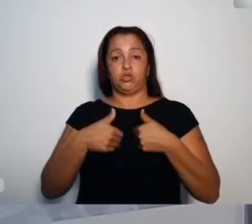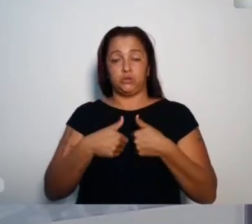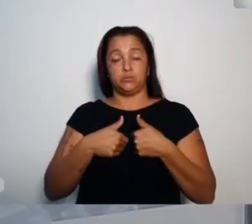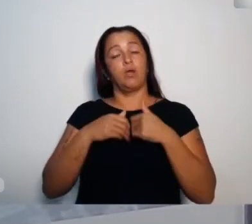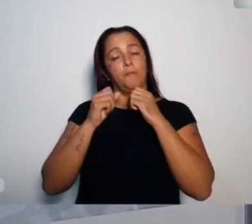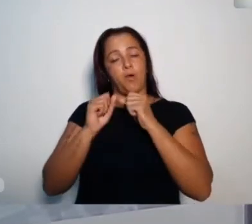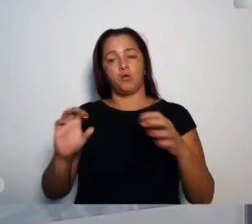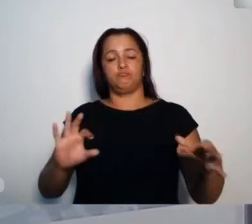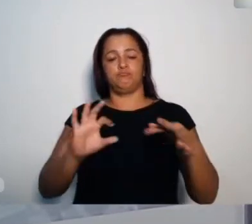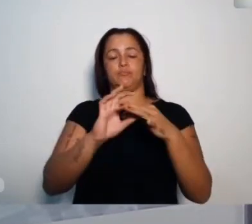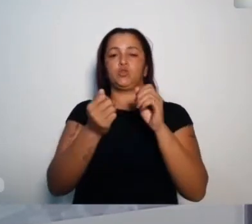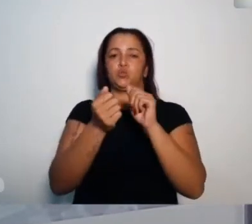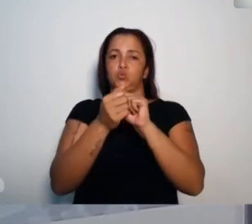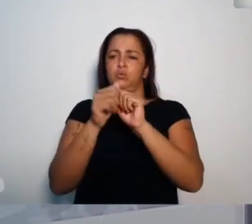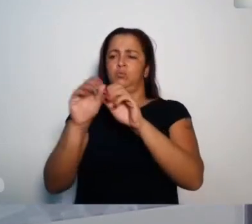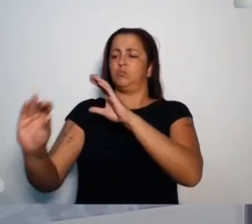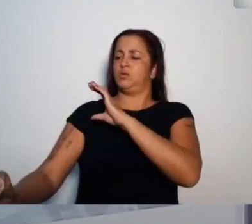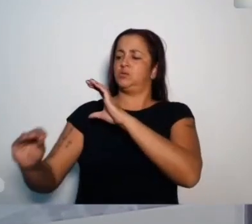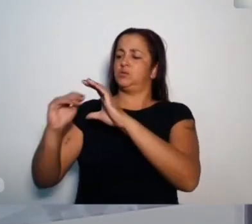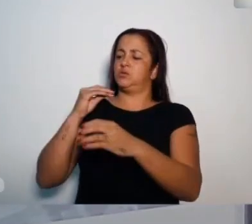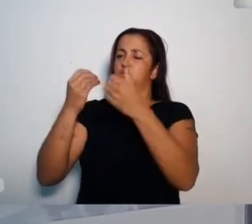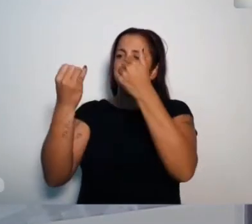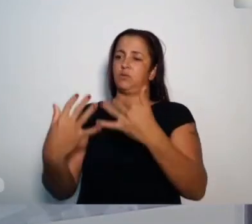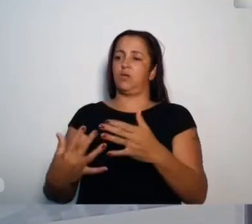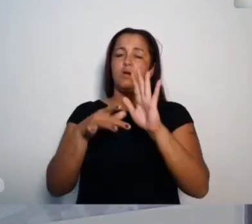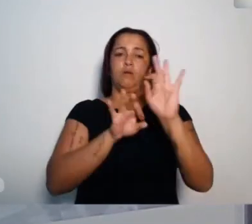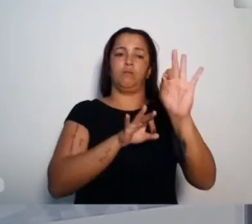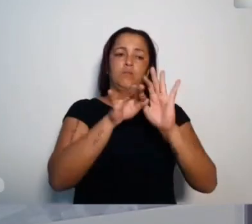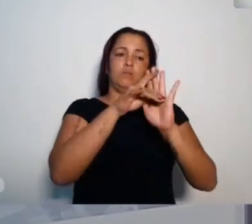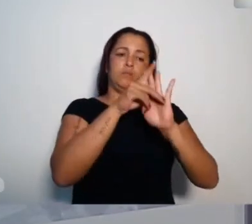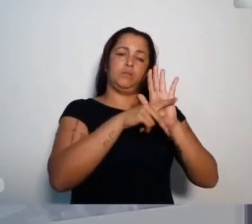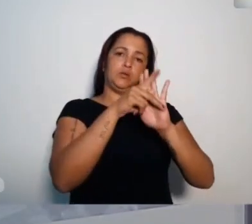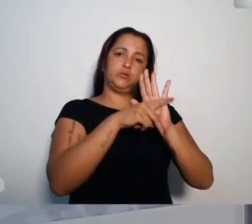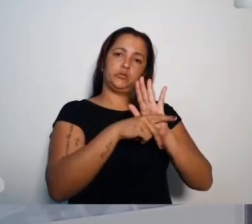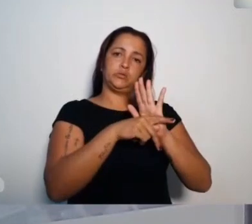começar a falar do projeto. Ele me mandou uma mensagem aqui.